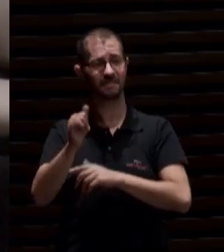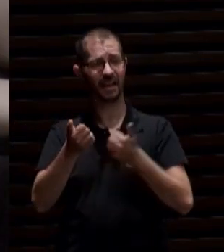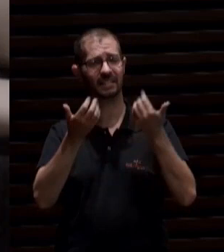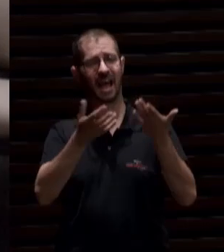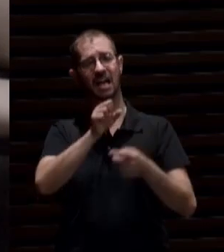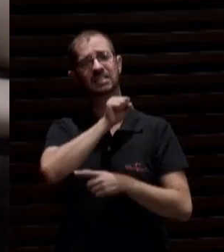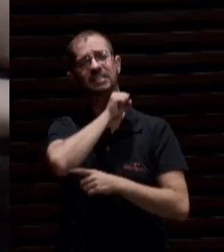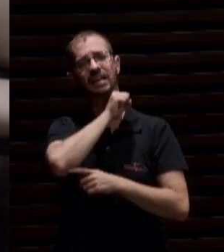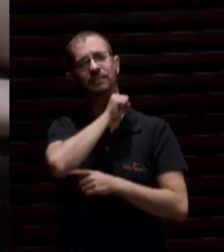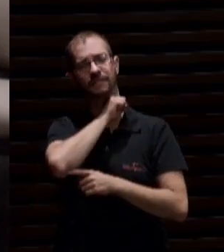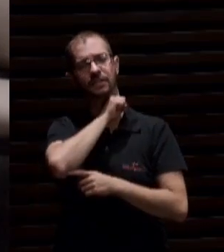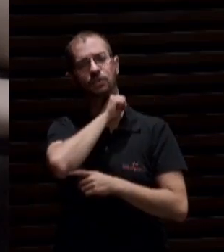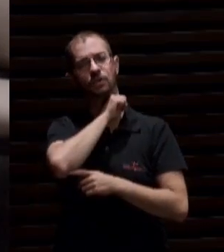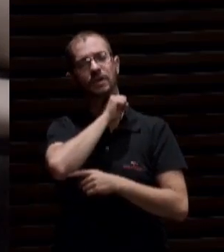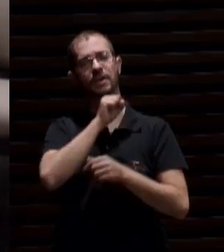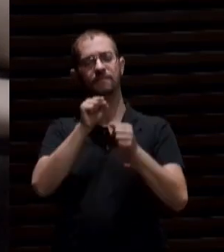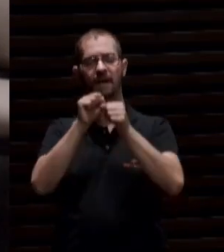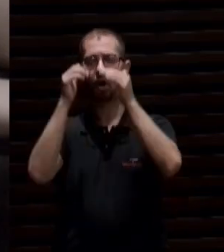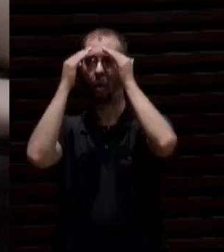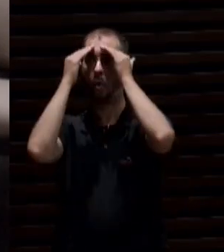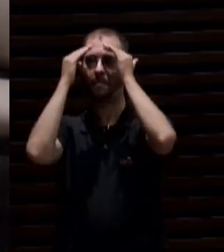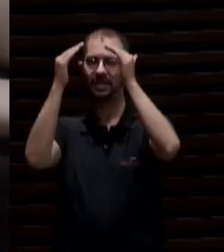e promete cumprir com os seus votos para com Deus.